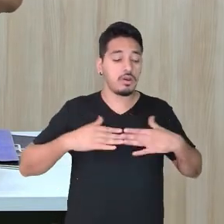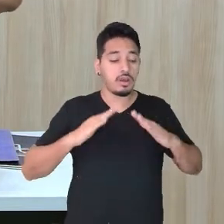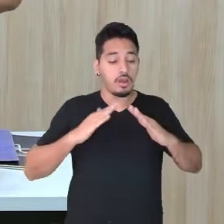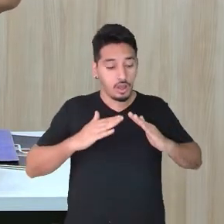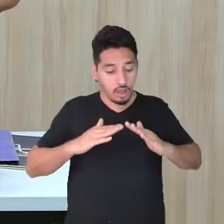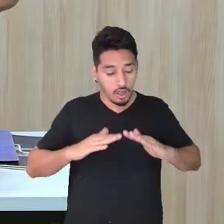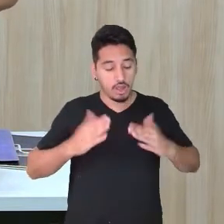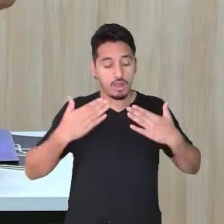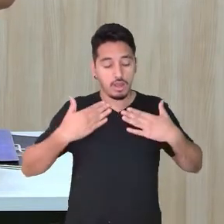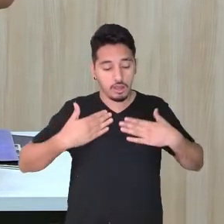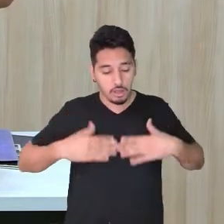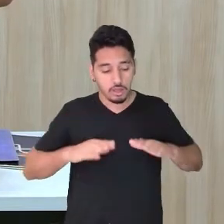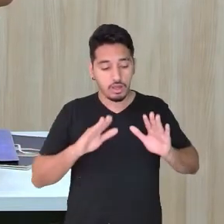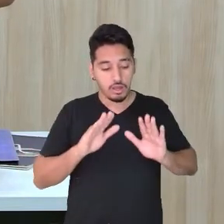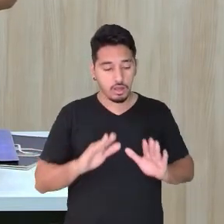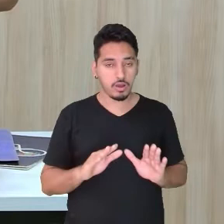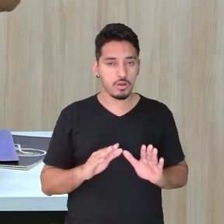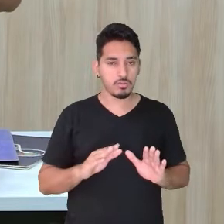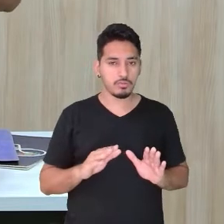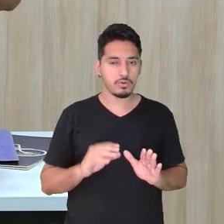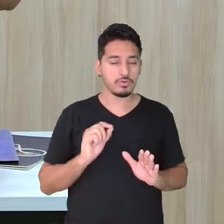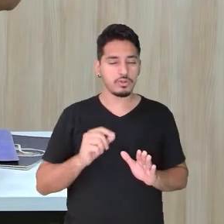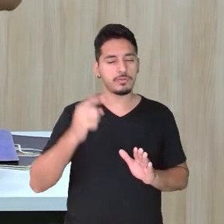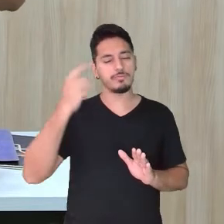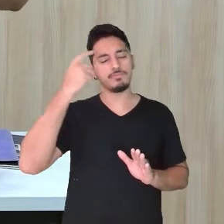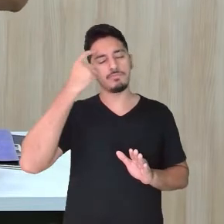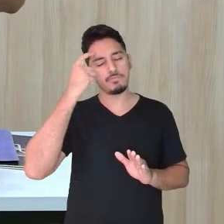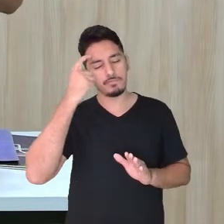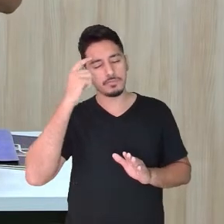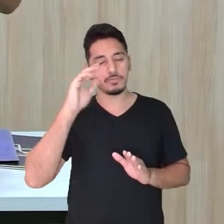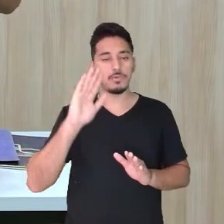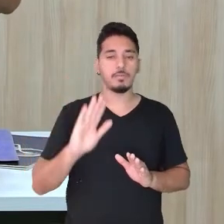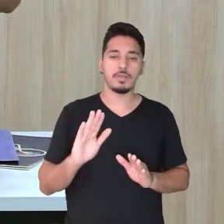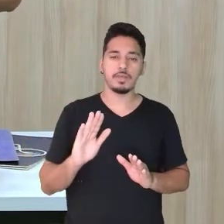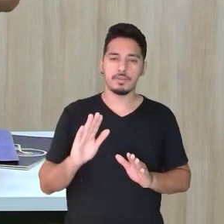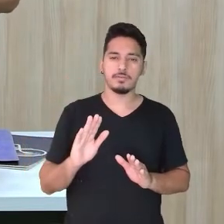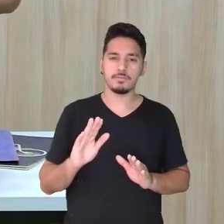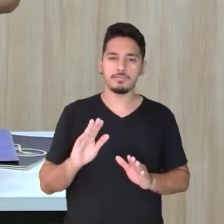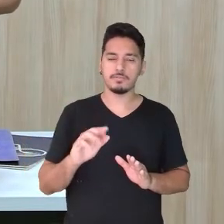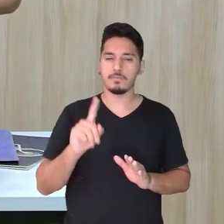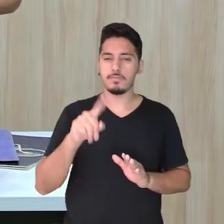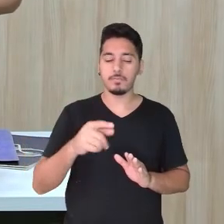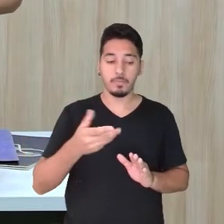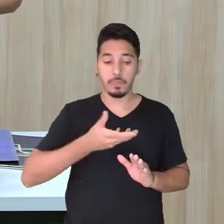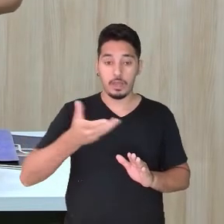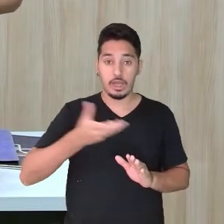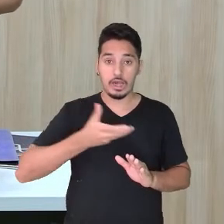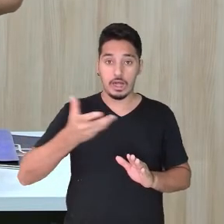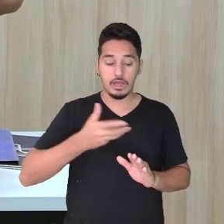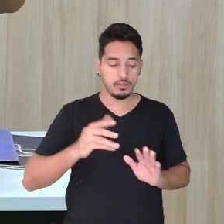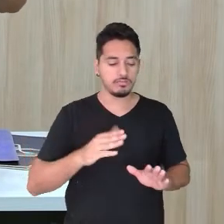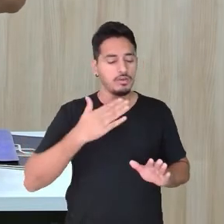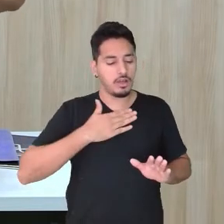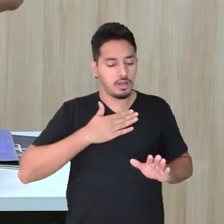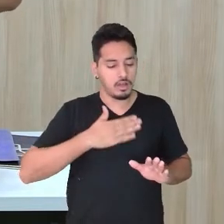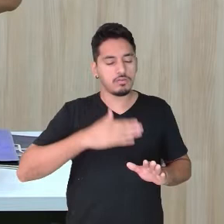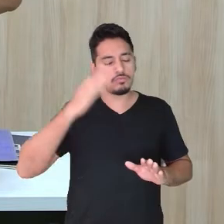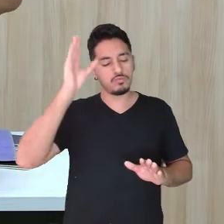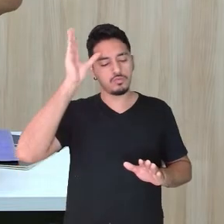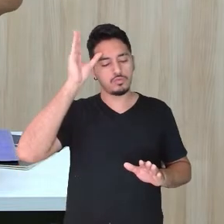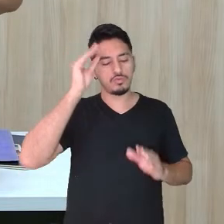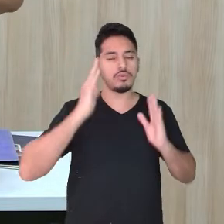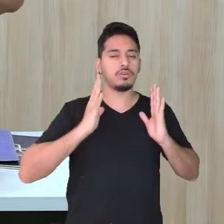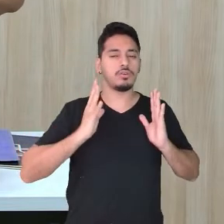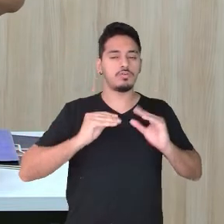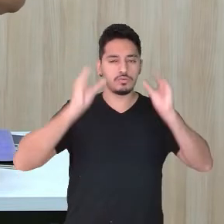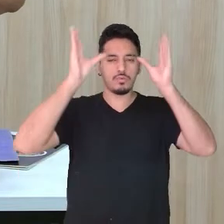de trazer esse pensamento que estava acelerado em determinado momento, que